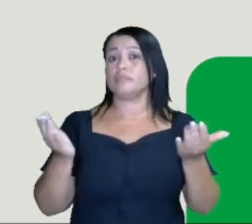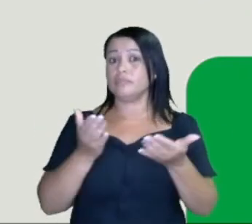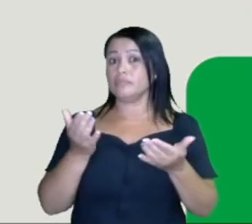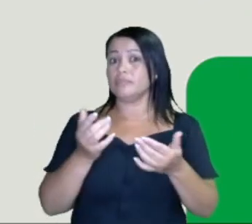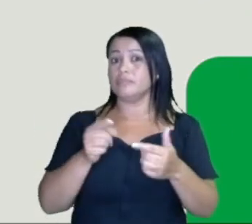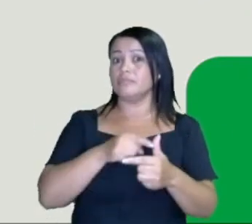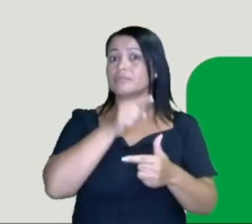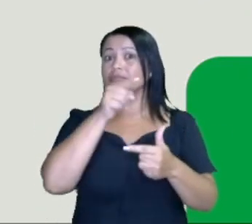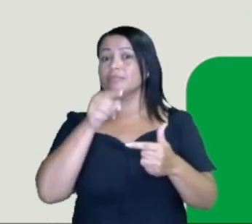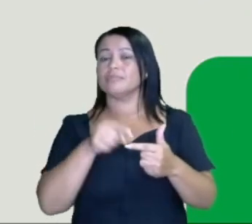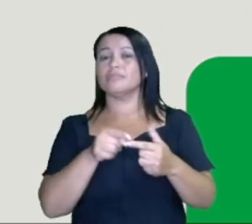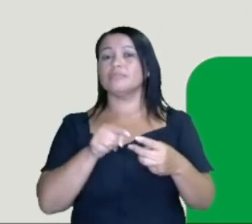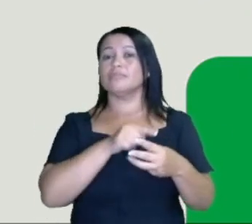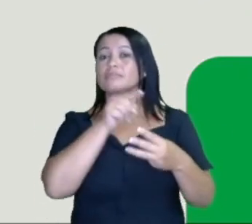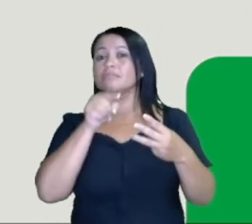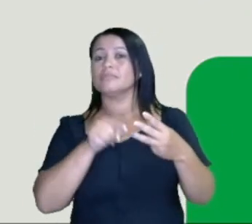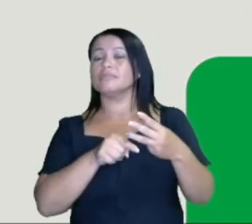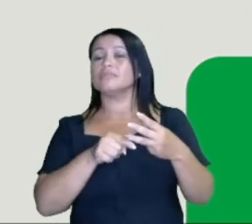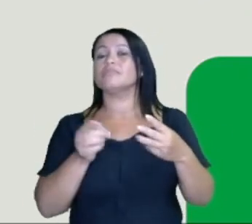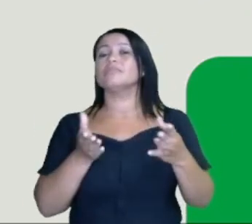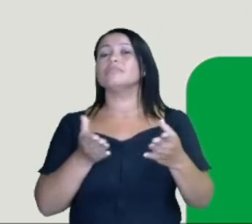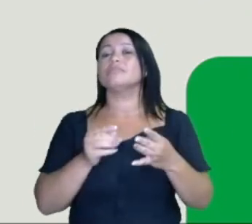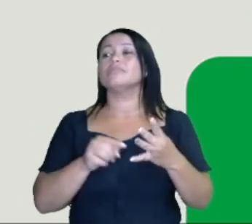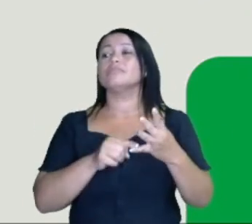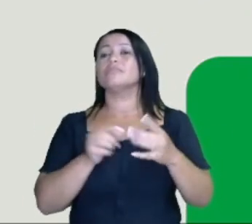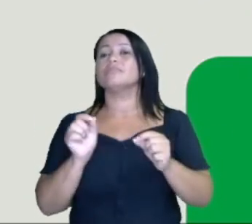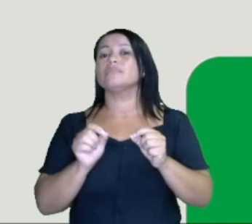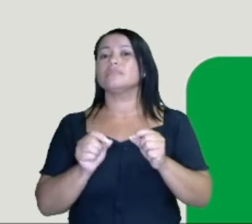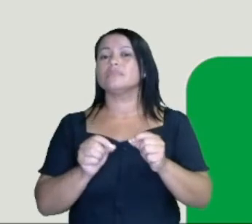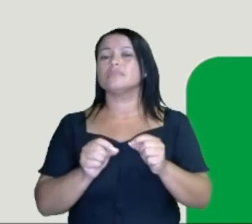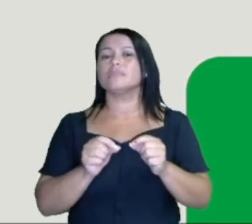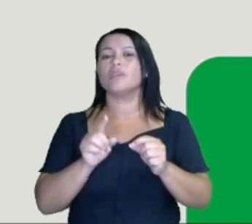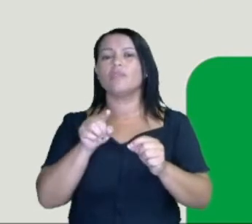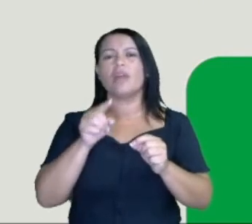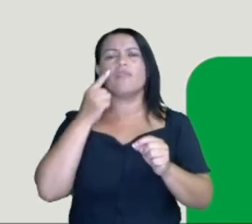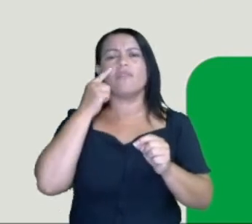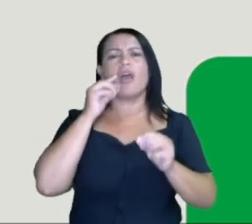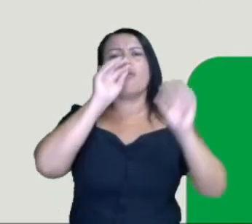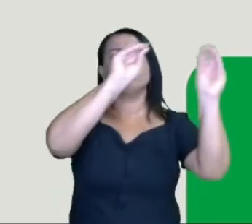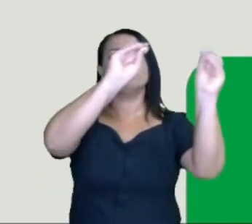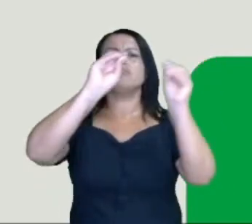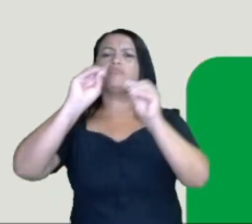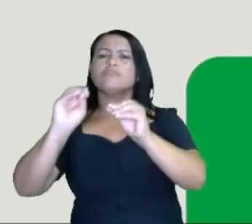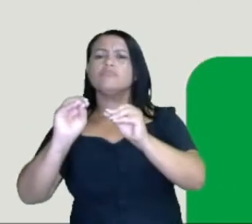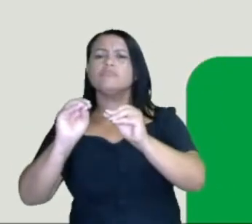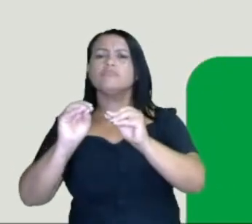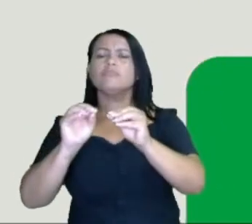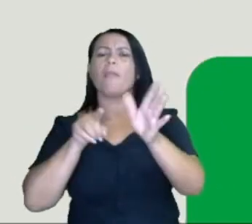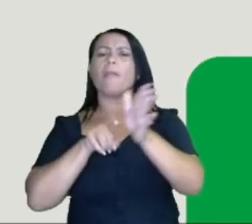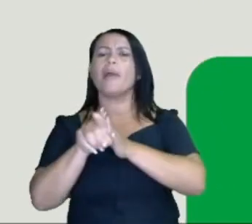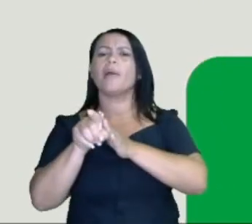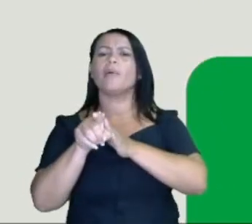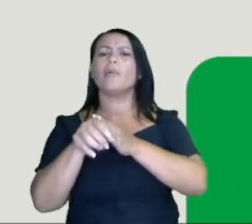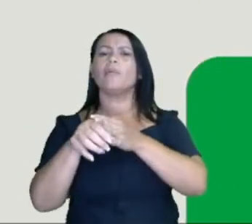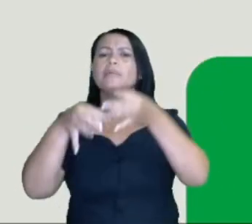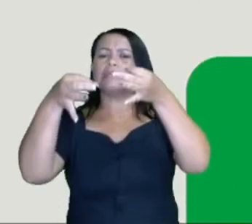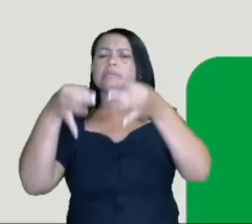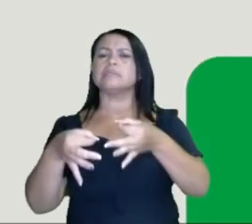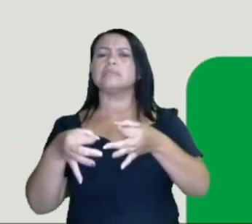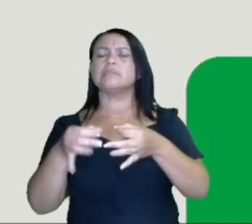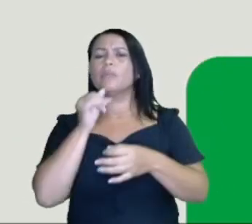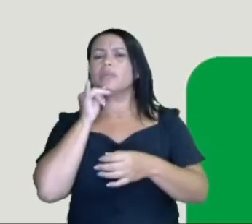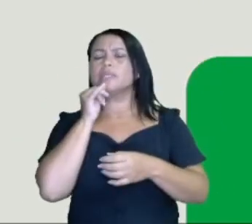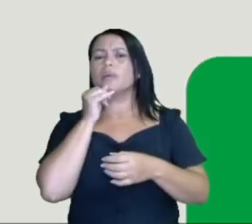uma. Complete corretamente a afirmação a seguir, com as opções